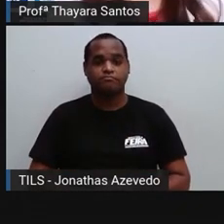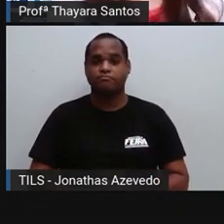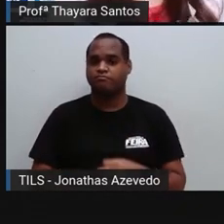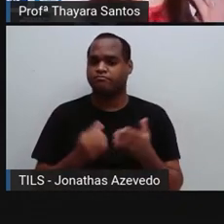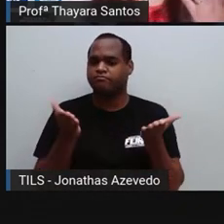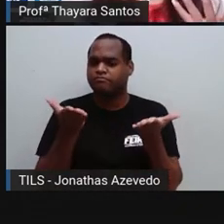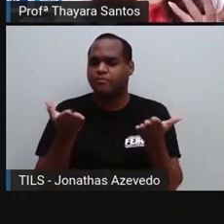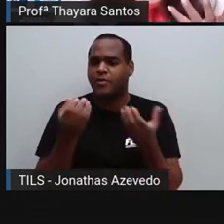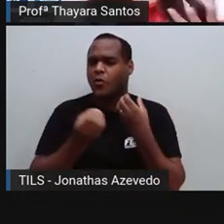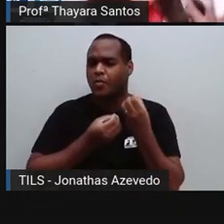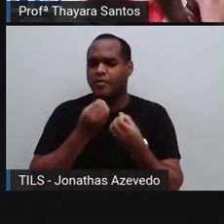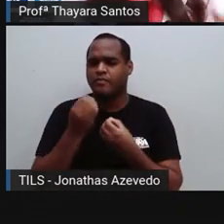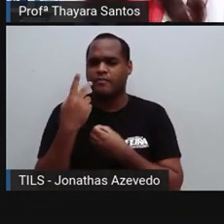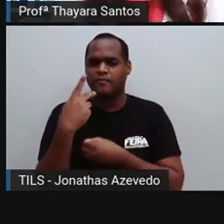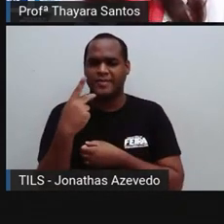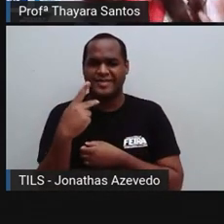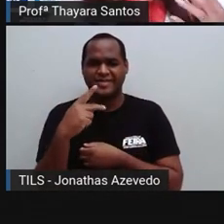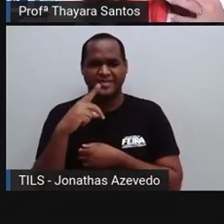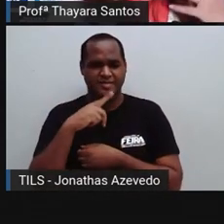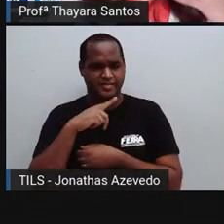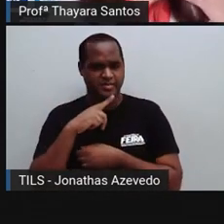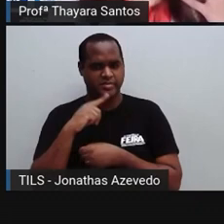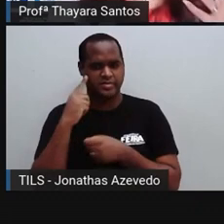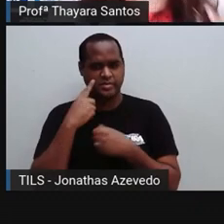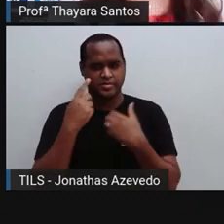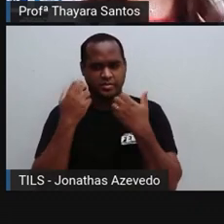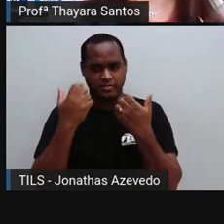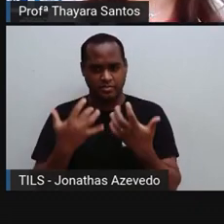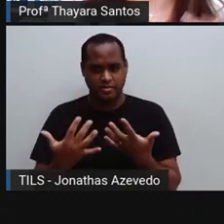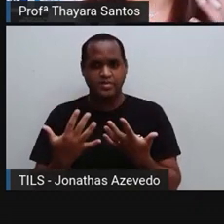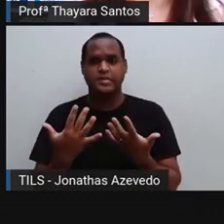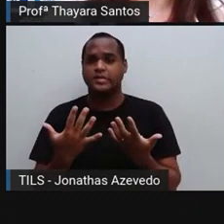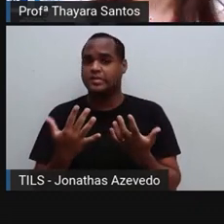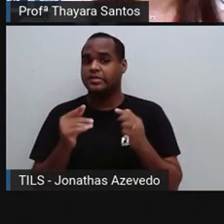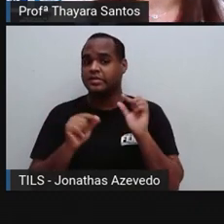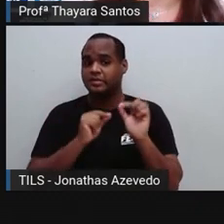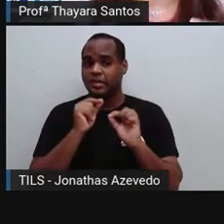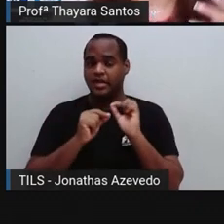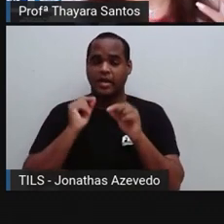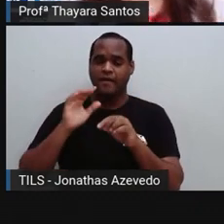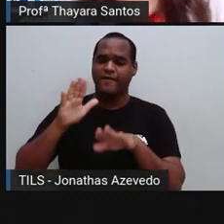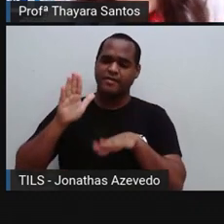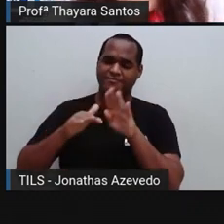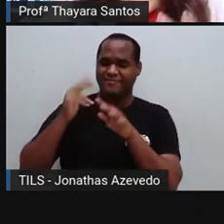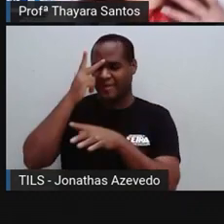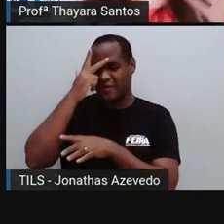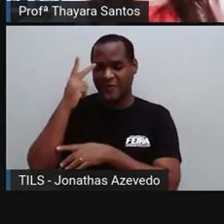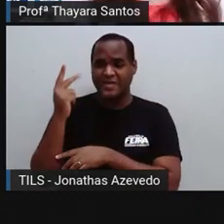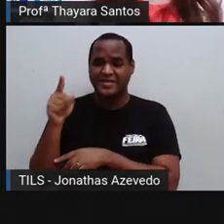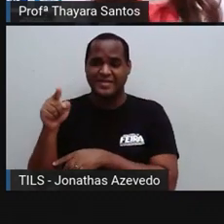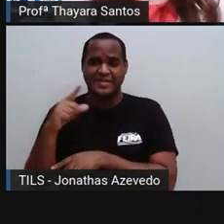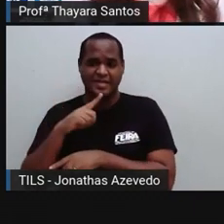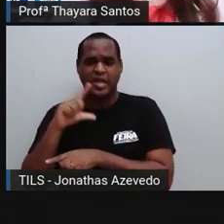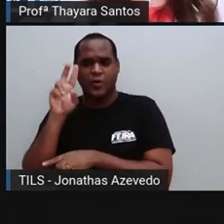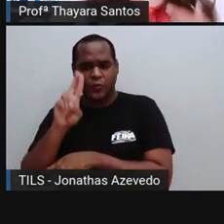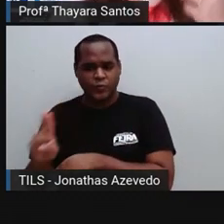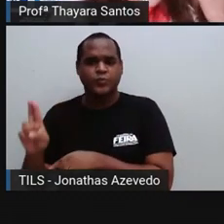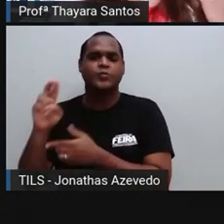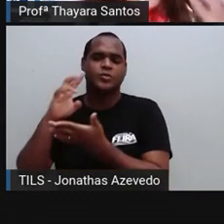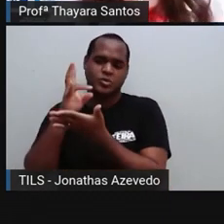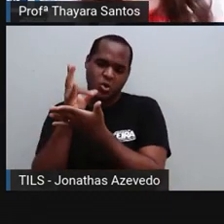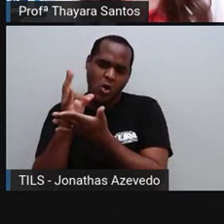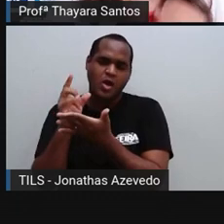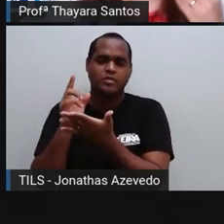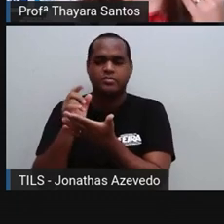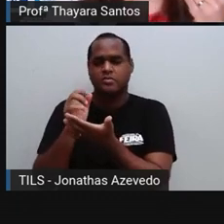Agora, como é que a gente lida com aquelas situações onde a gente acaba, algumas vezes, conhecendo pessoas que fazem uso dessas drogas, né?